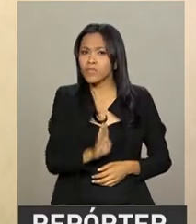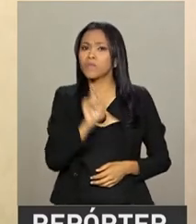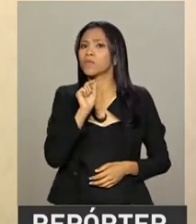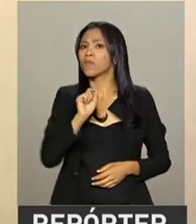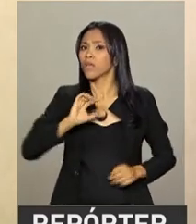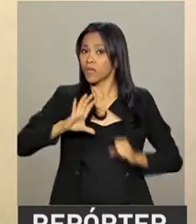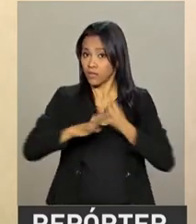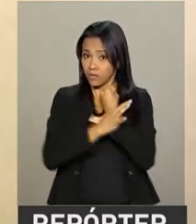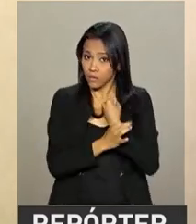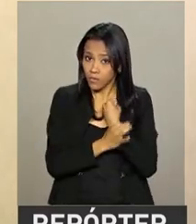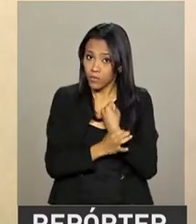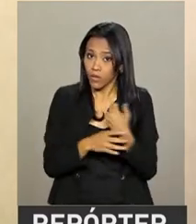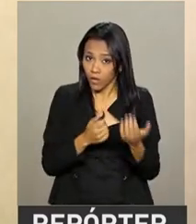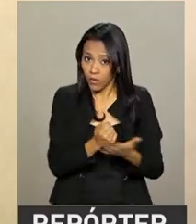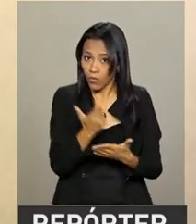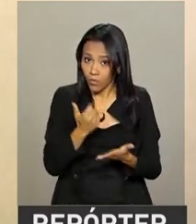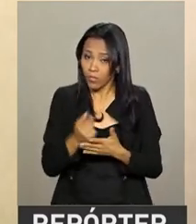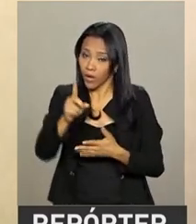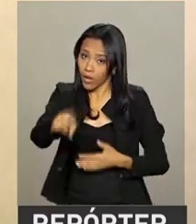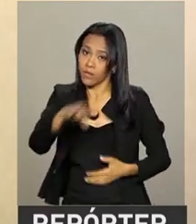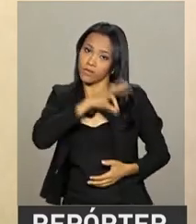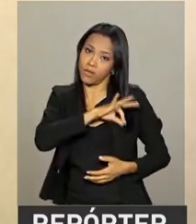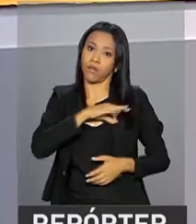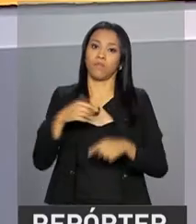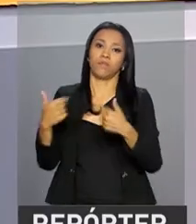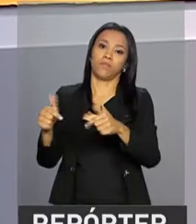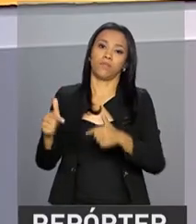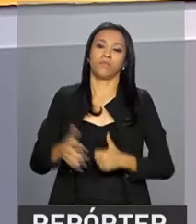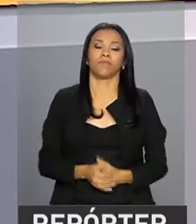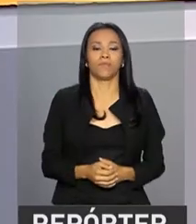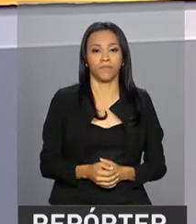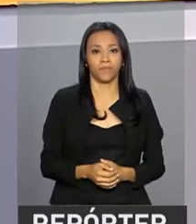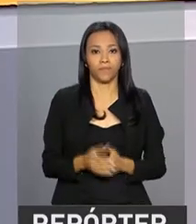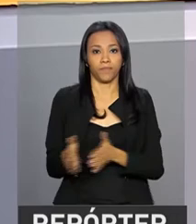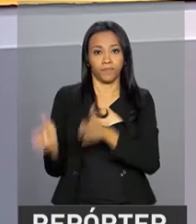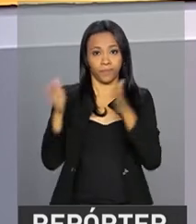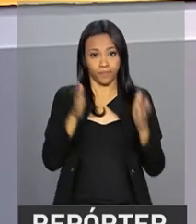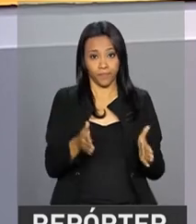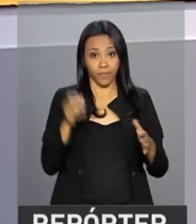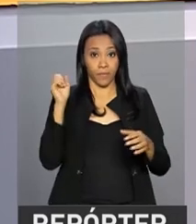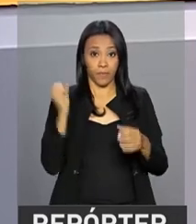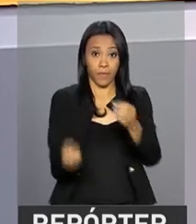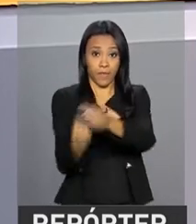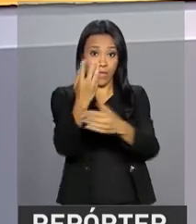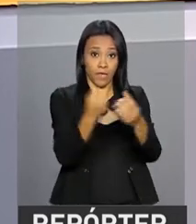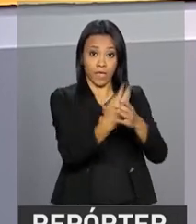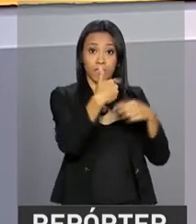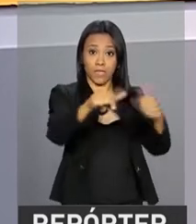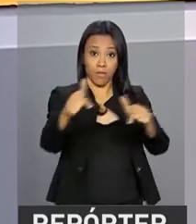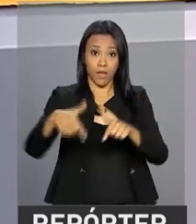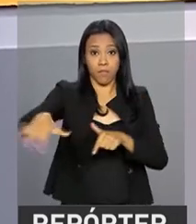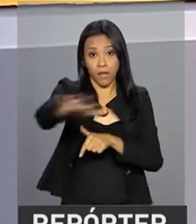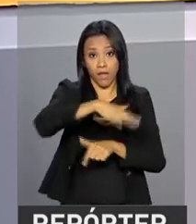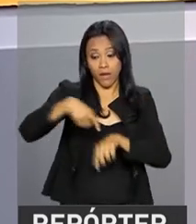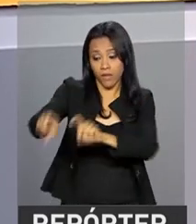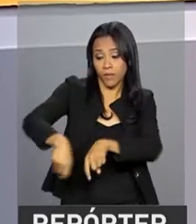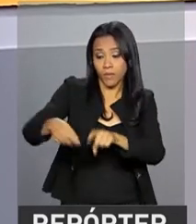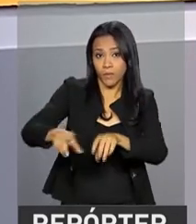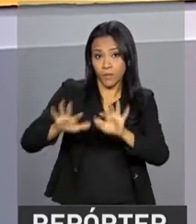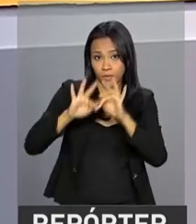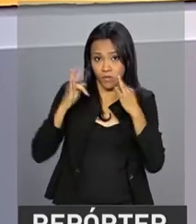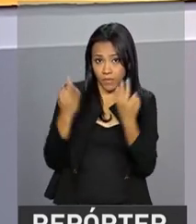garante consumo é renda e trabalho. Geração de emprego e renda para agricultores